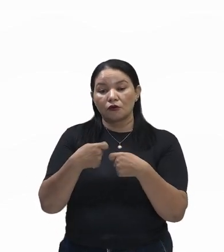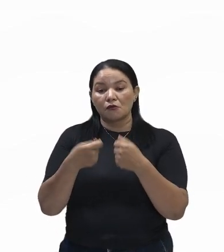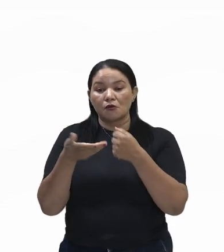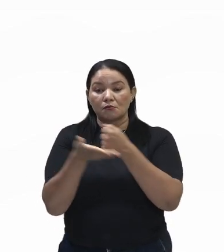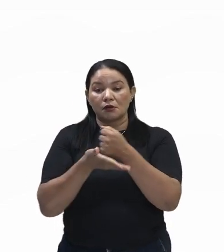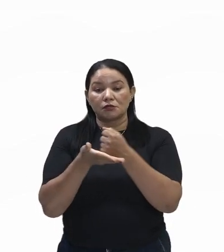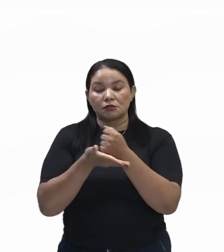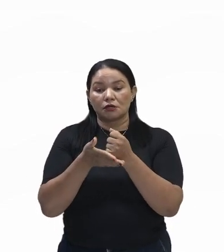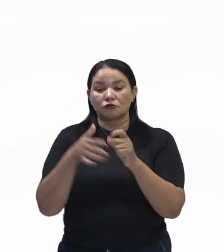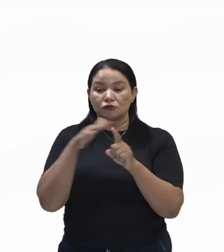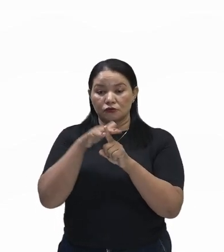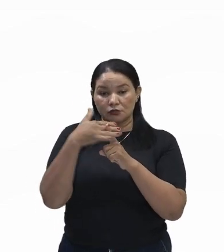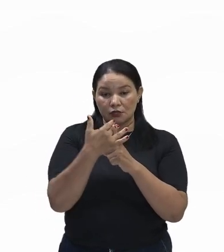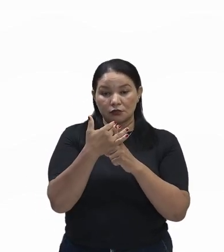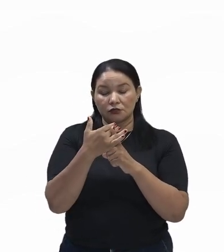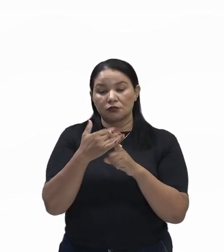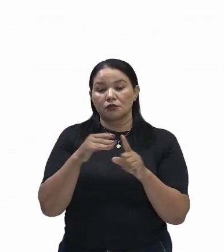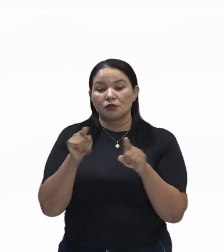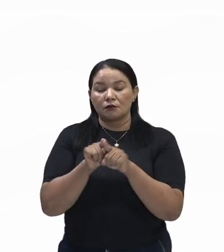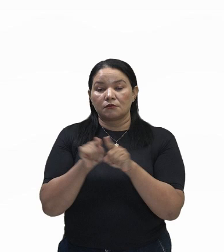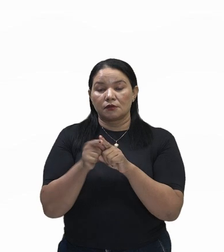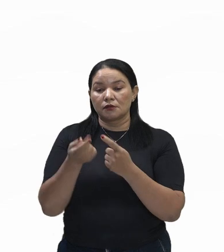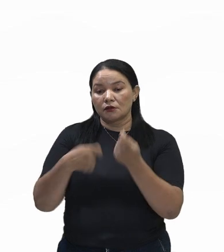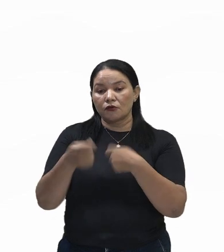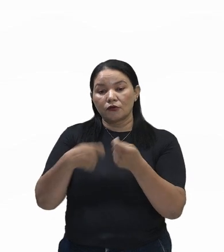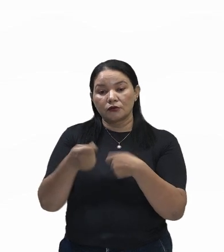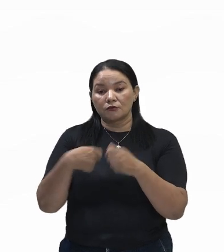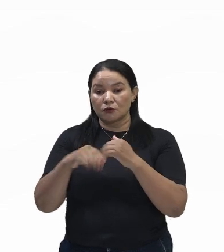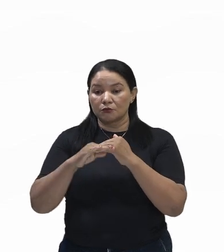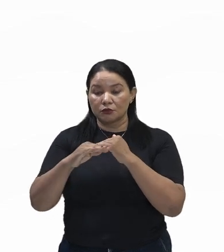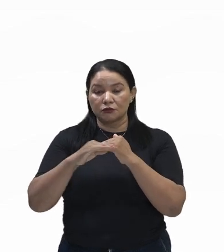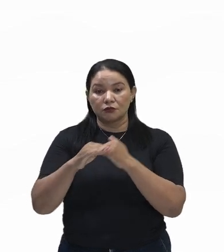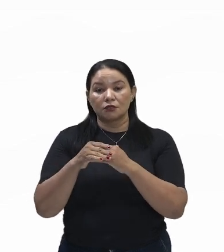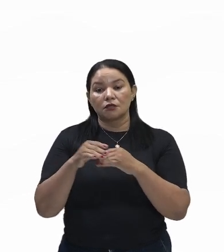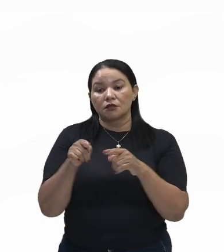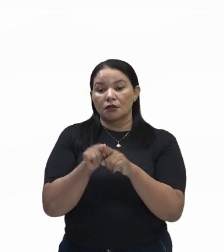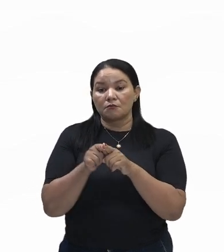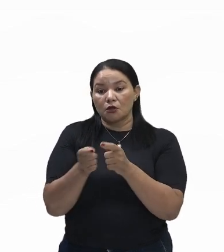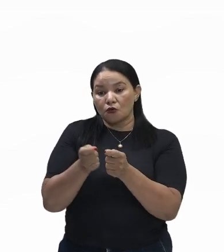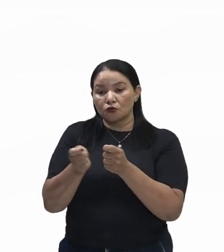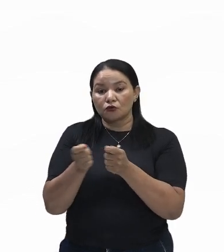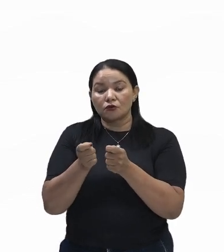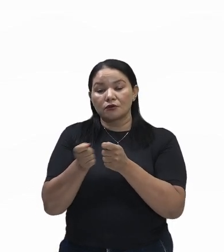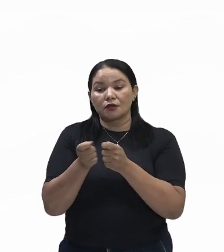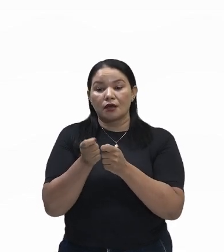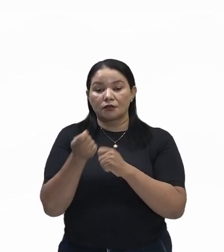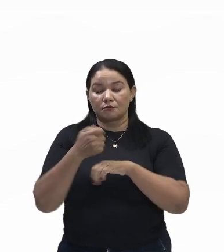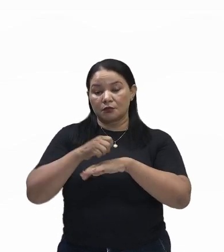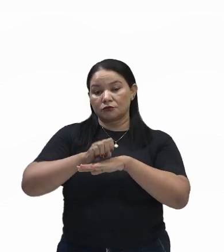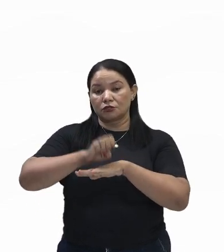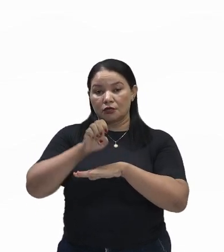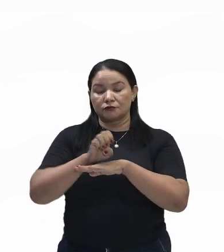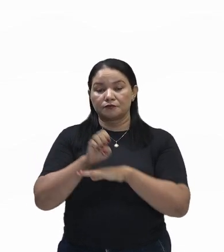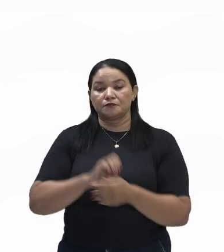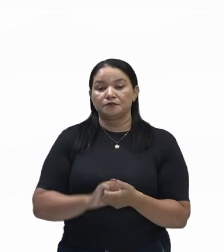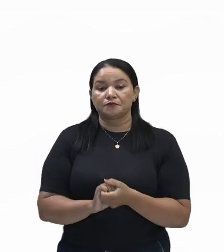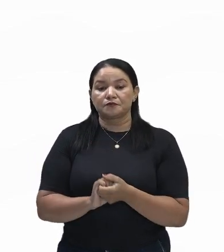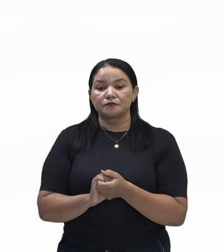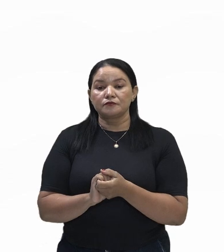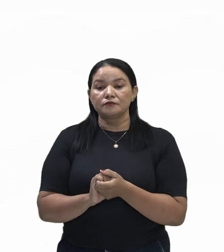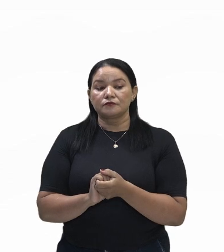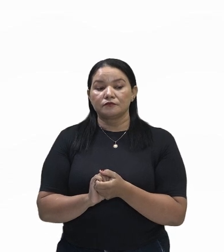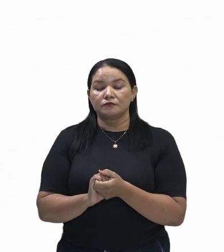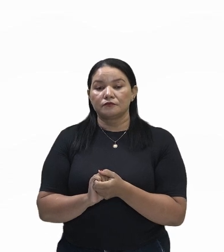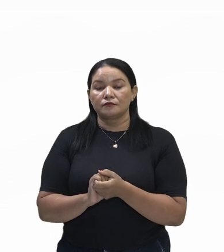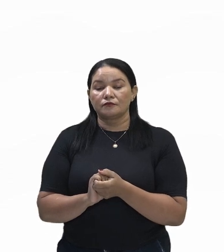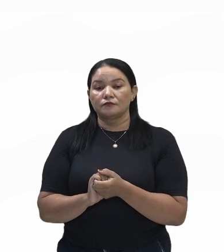no socialismo, com uma economia planificada e controlada pelo Estado. Então, a gente tem,